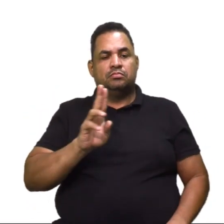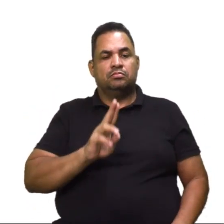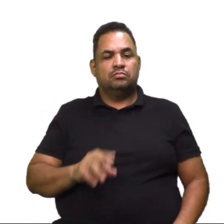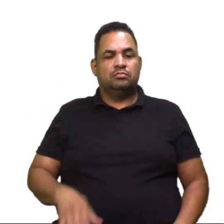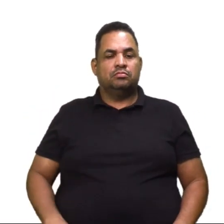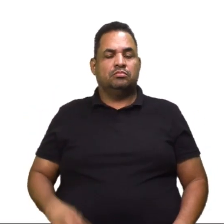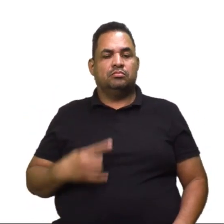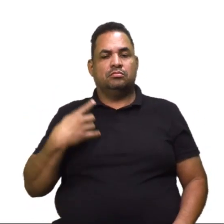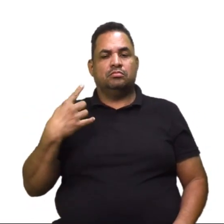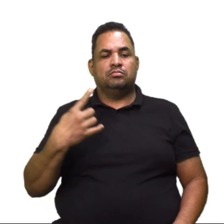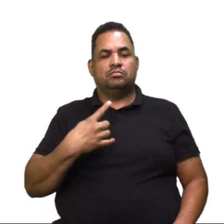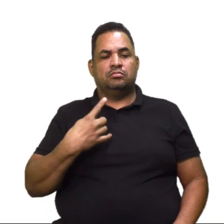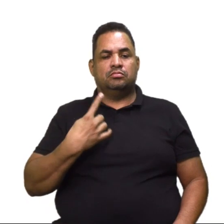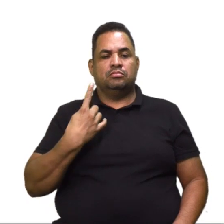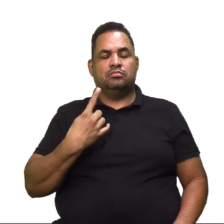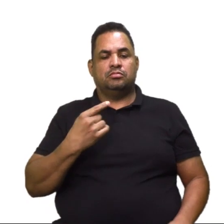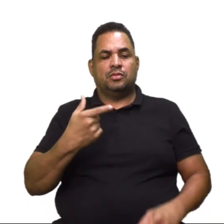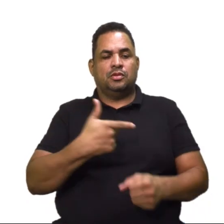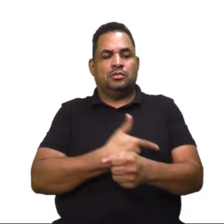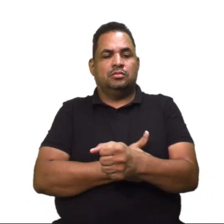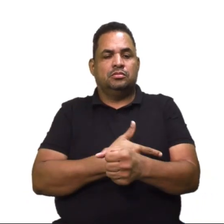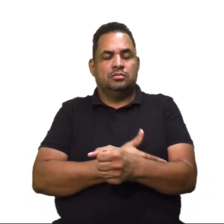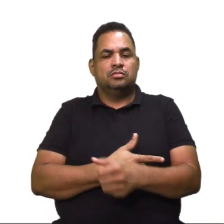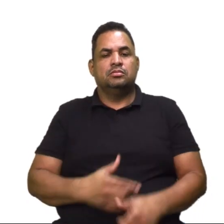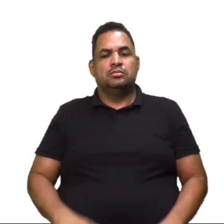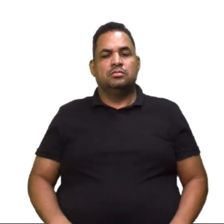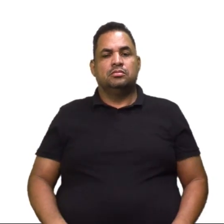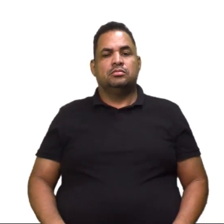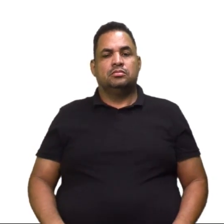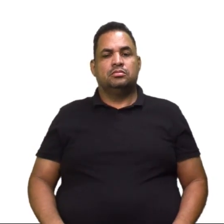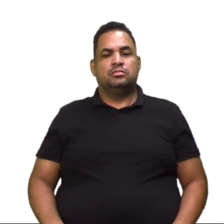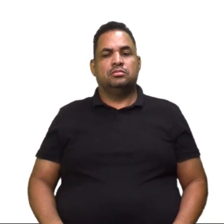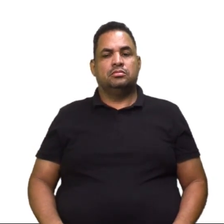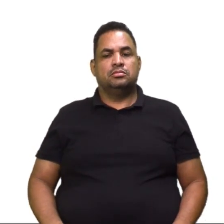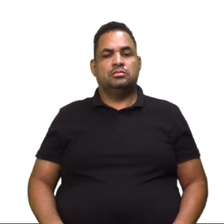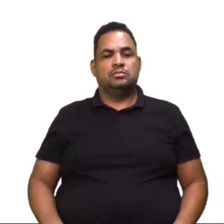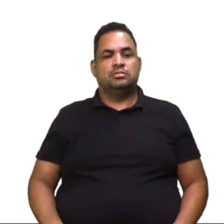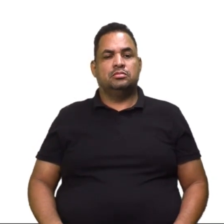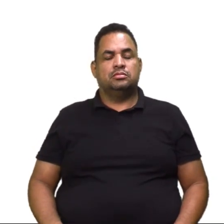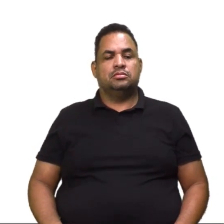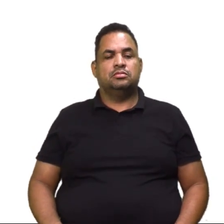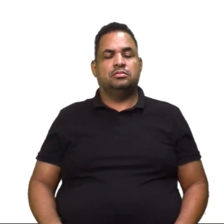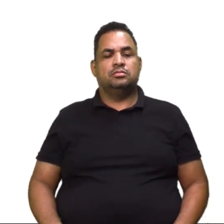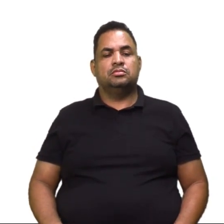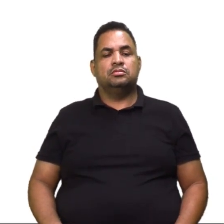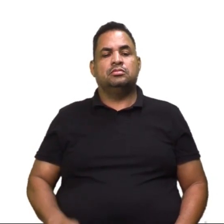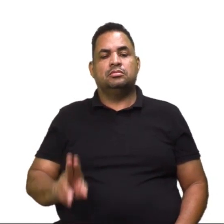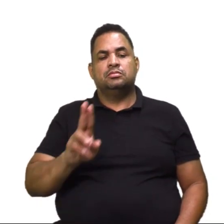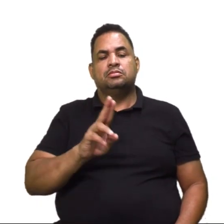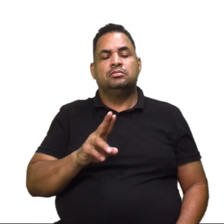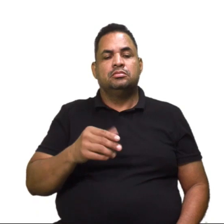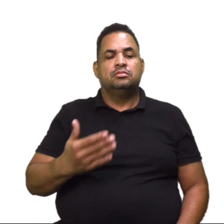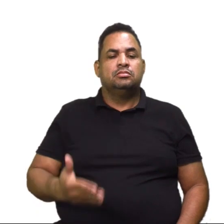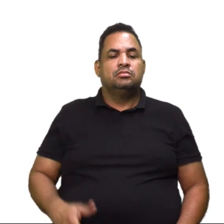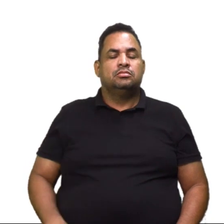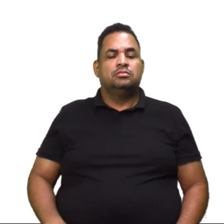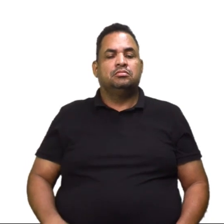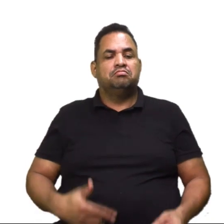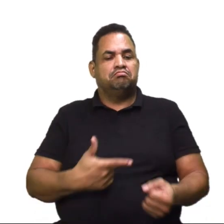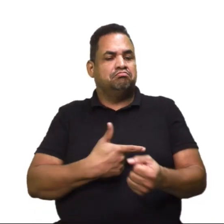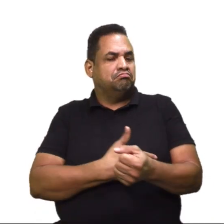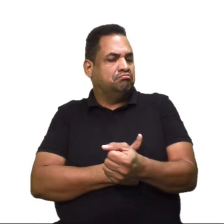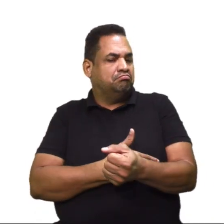individual de seringas. Então, gente, seringa é utilizada para você tomar